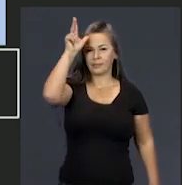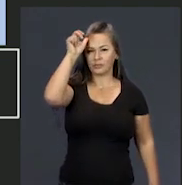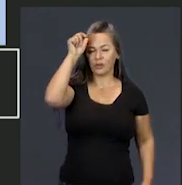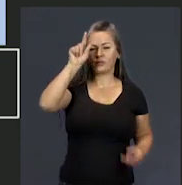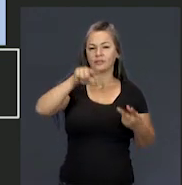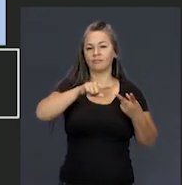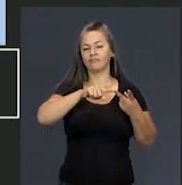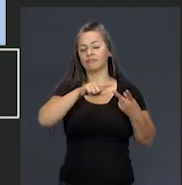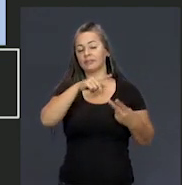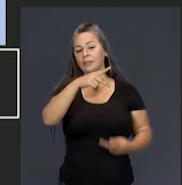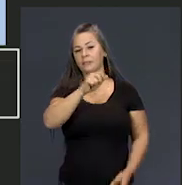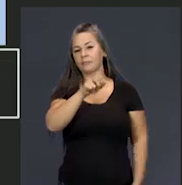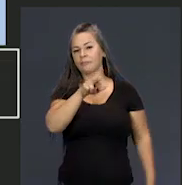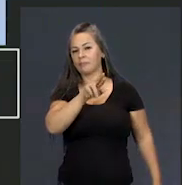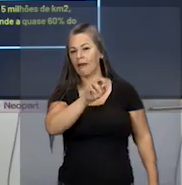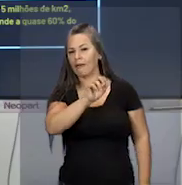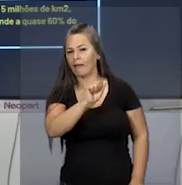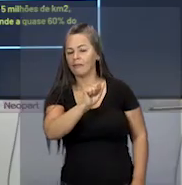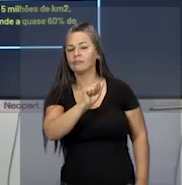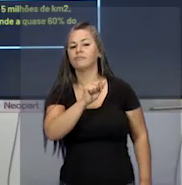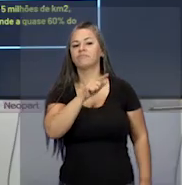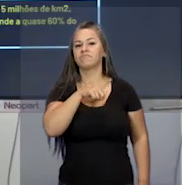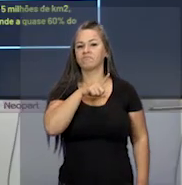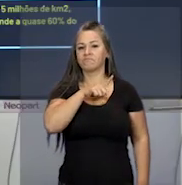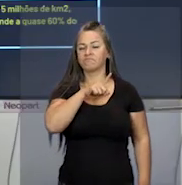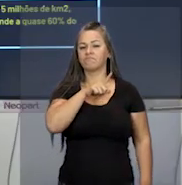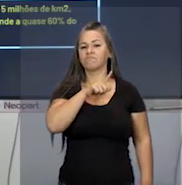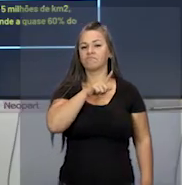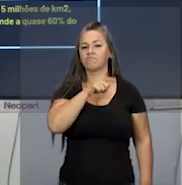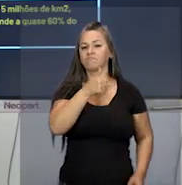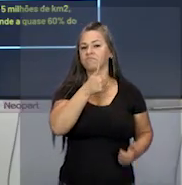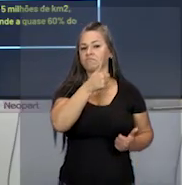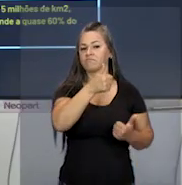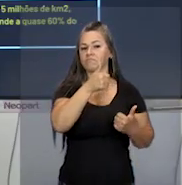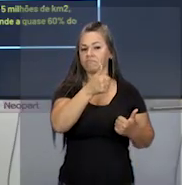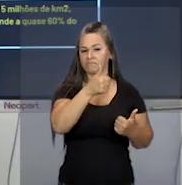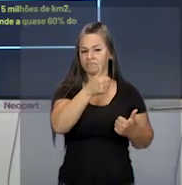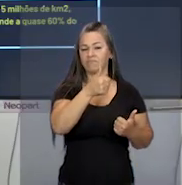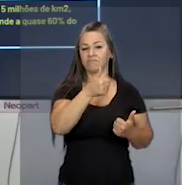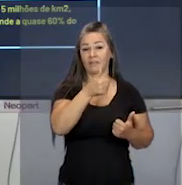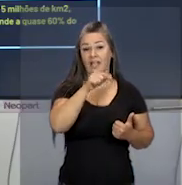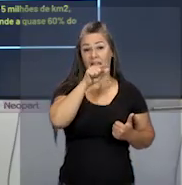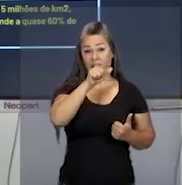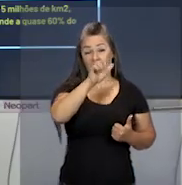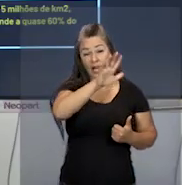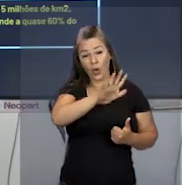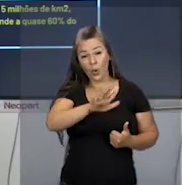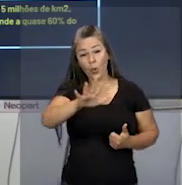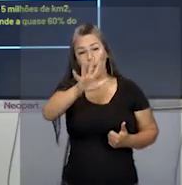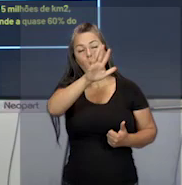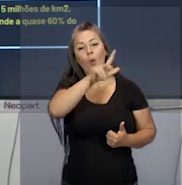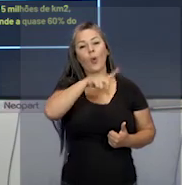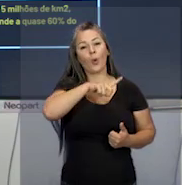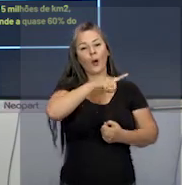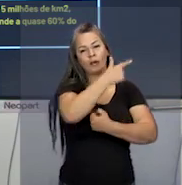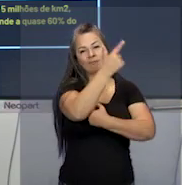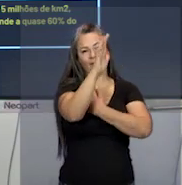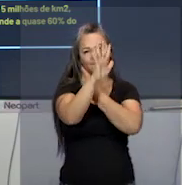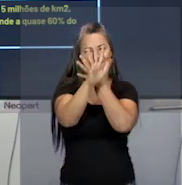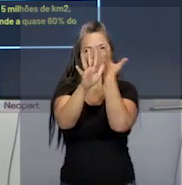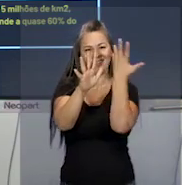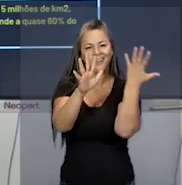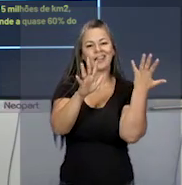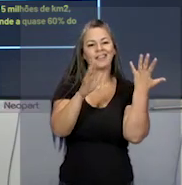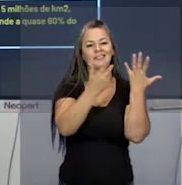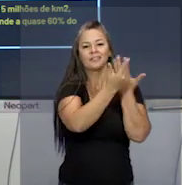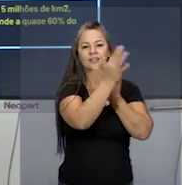Que são os estados aí que têm uma grande força na região. E fora aí a questão que cobre boa parte da floresta amazônica, né? Que isso é o destaque para